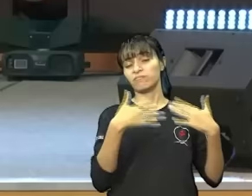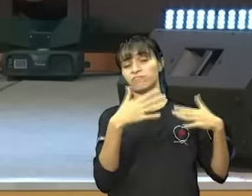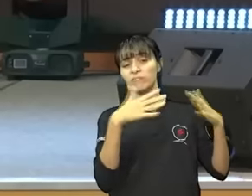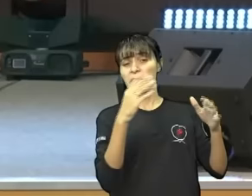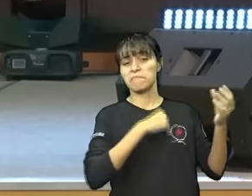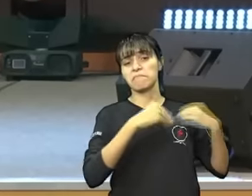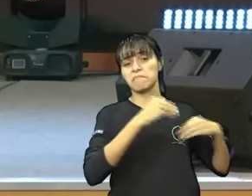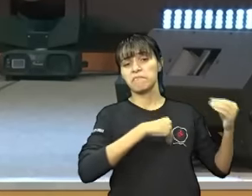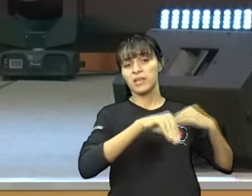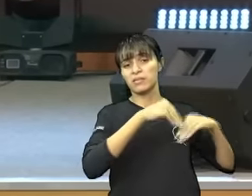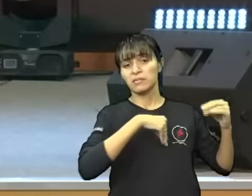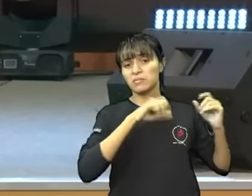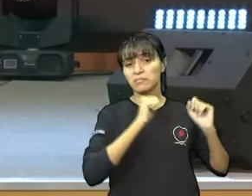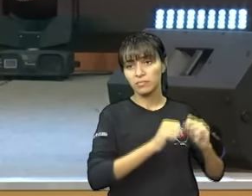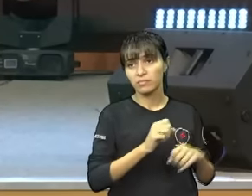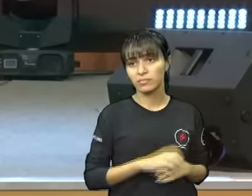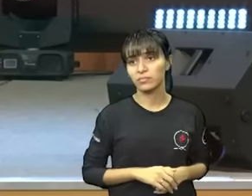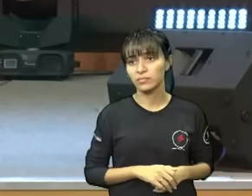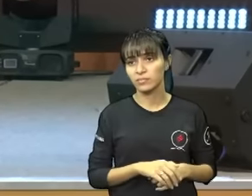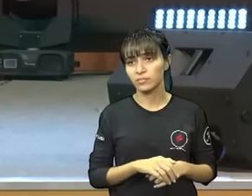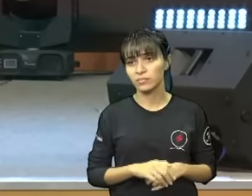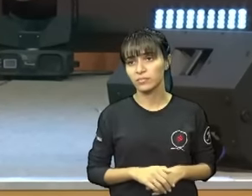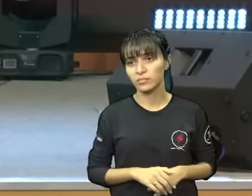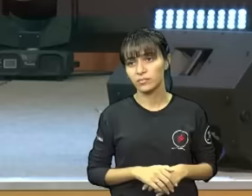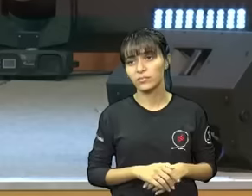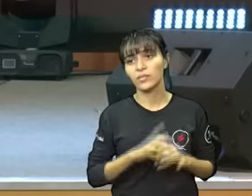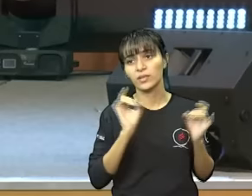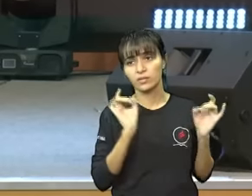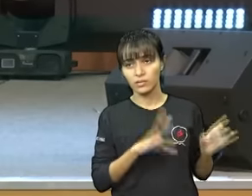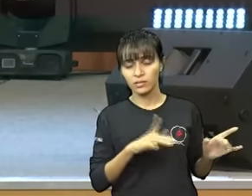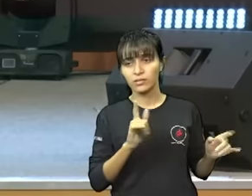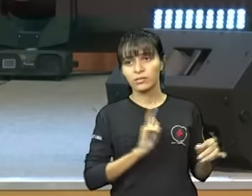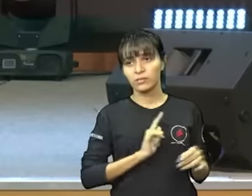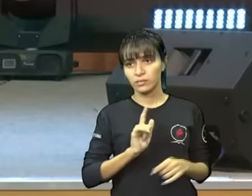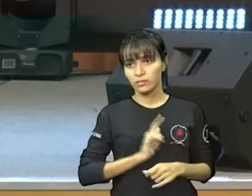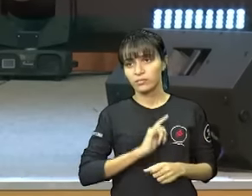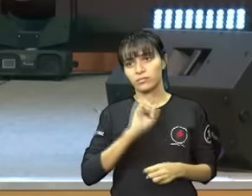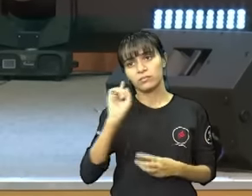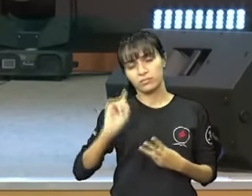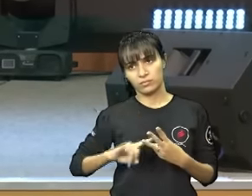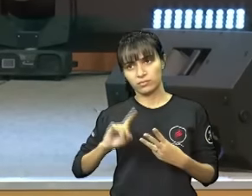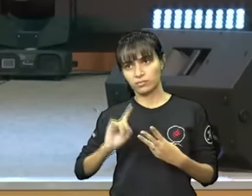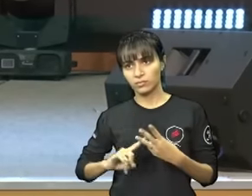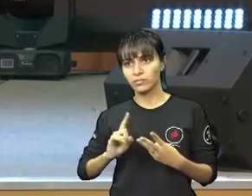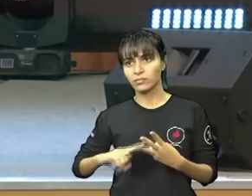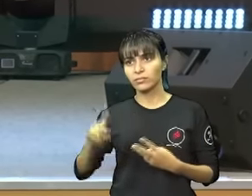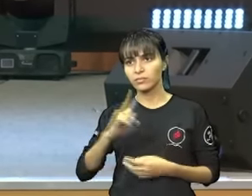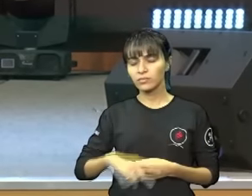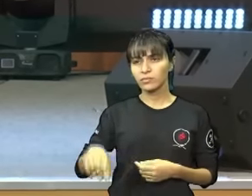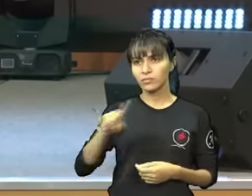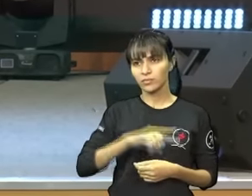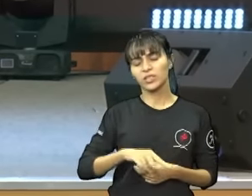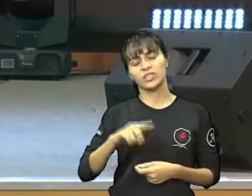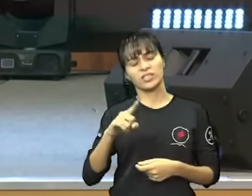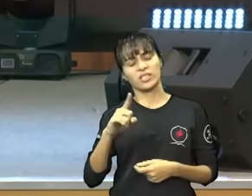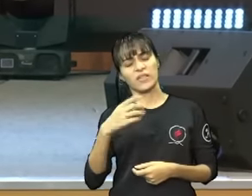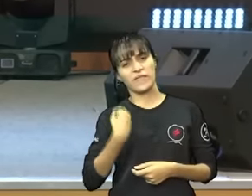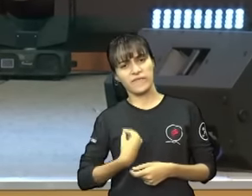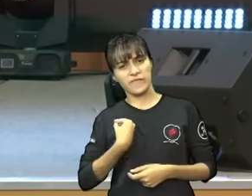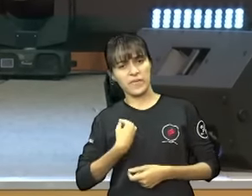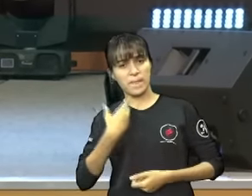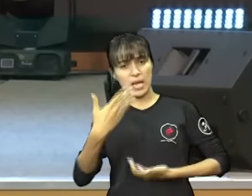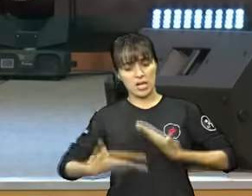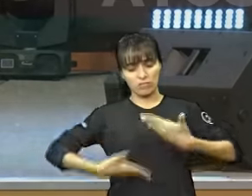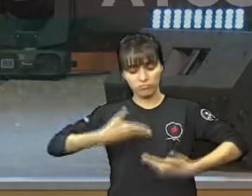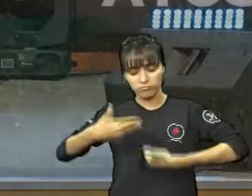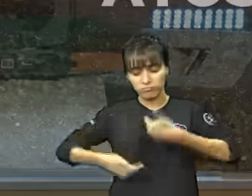peca do jeito que quiser isso aqui é uma outra tem renúncia terceiro você não vive para agradar sua